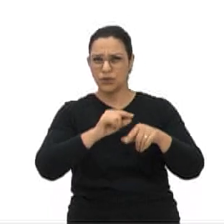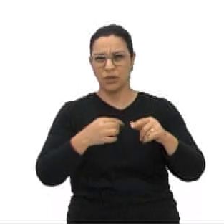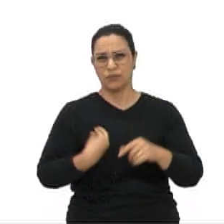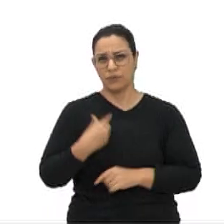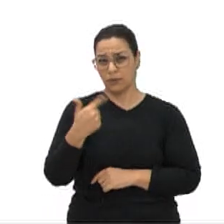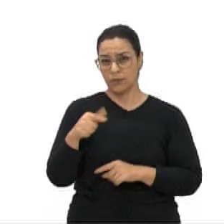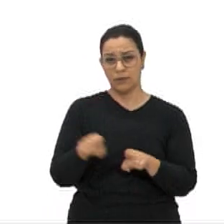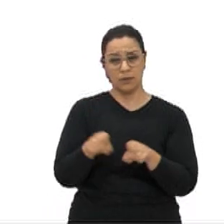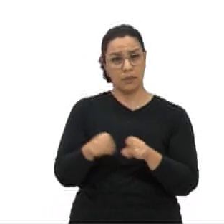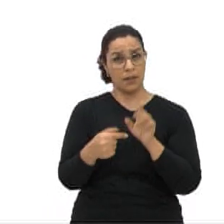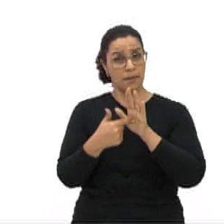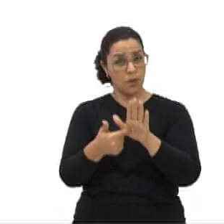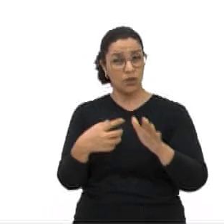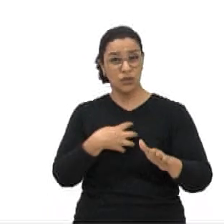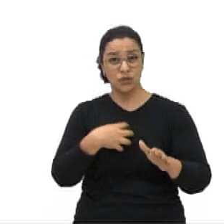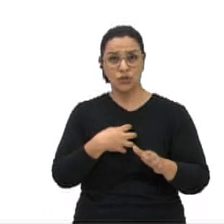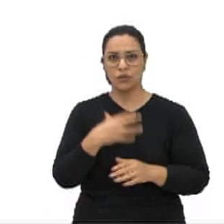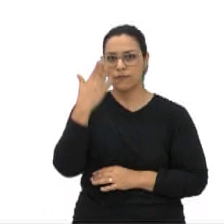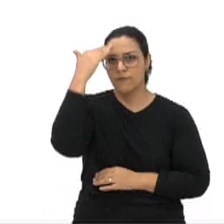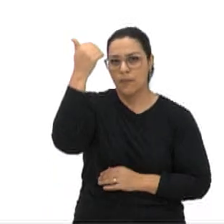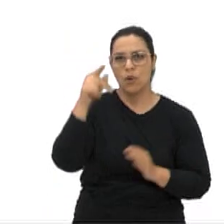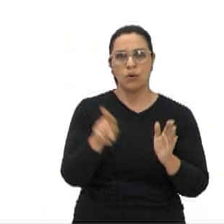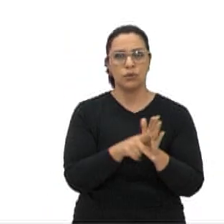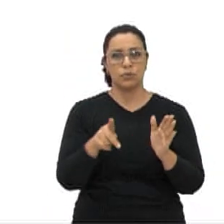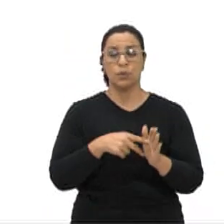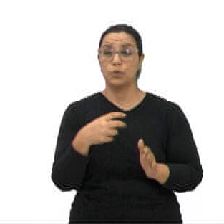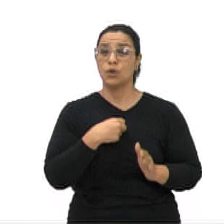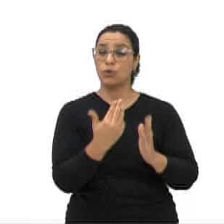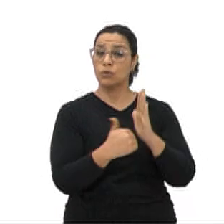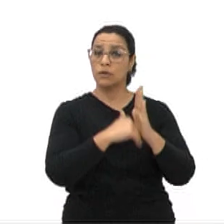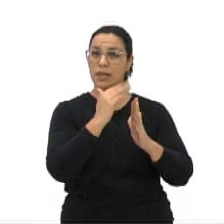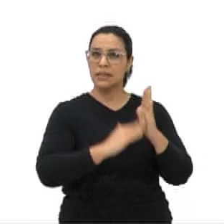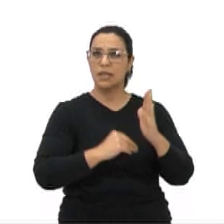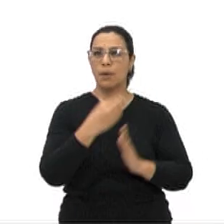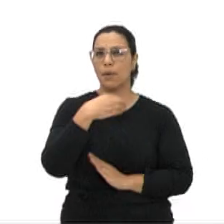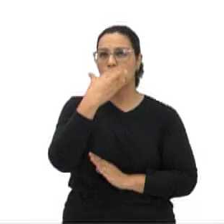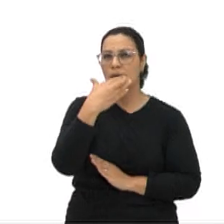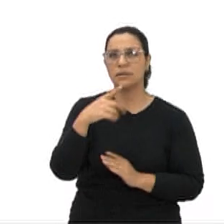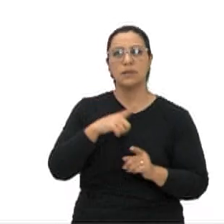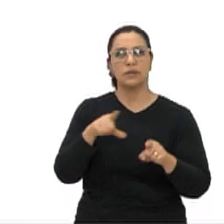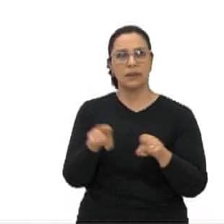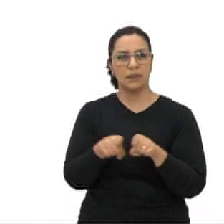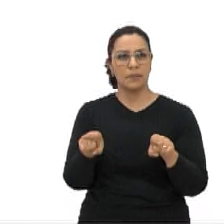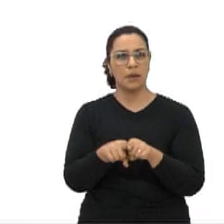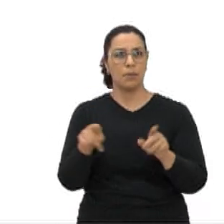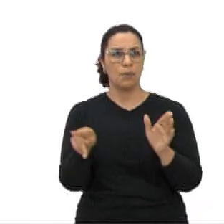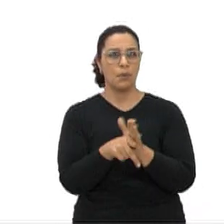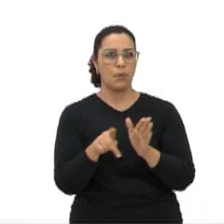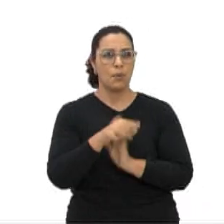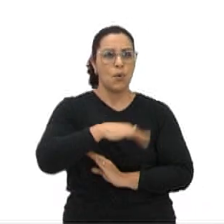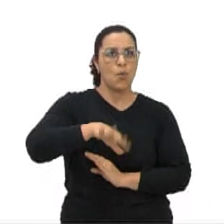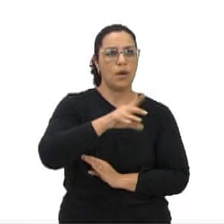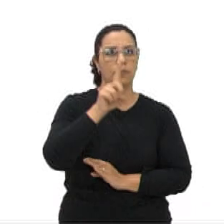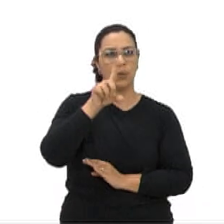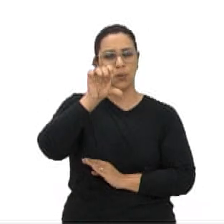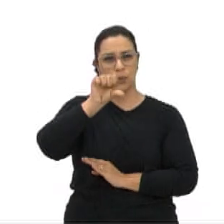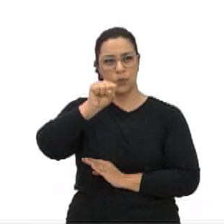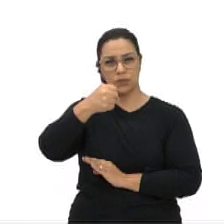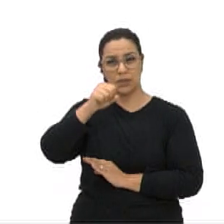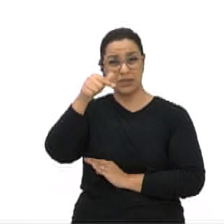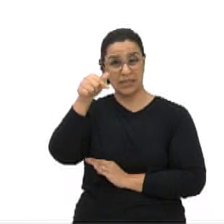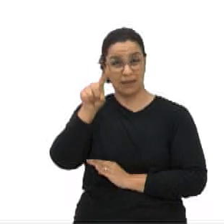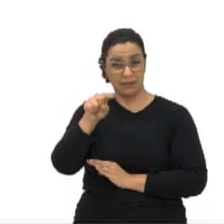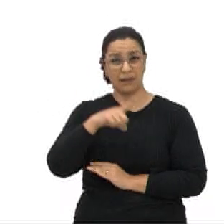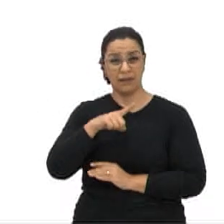dimensões, imortalizado pelas composições com maçãs executadas a partir de 1870. Então, Cézanne